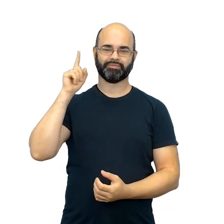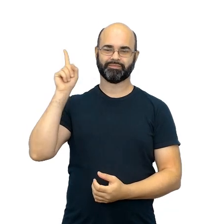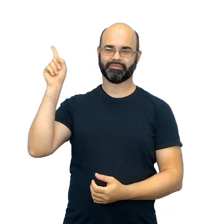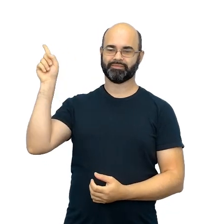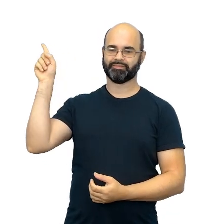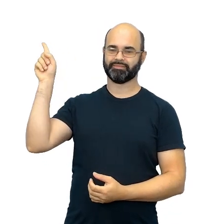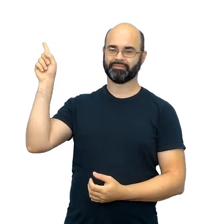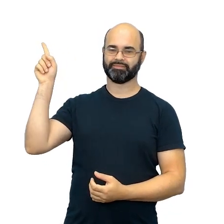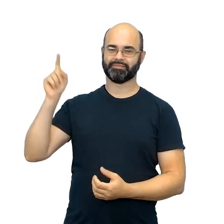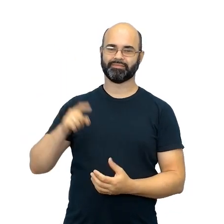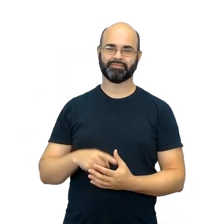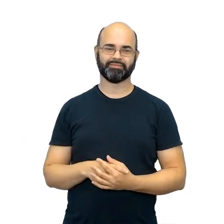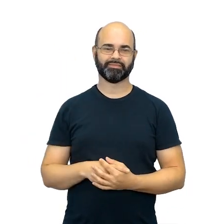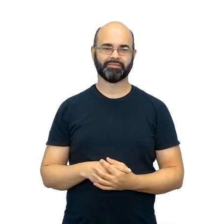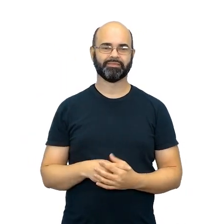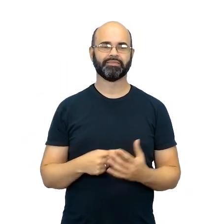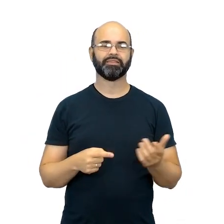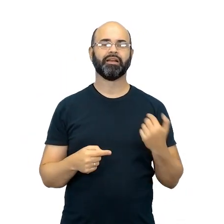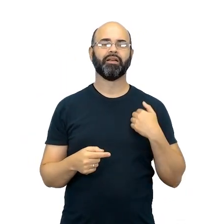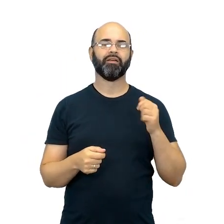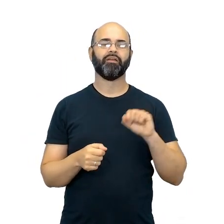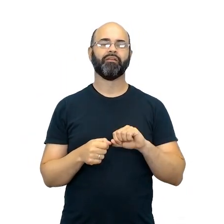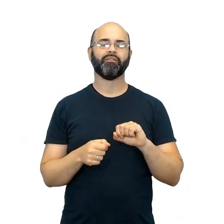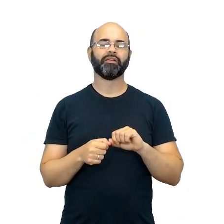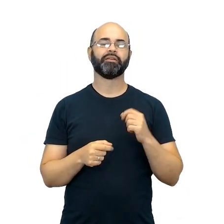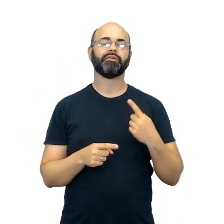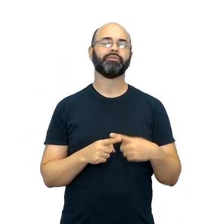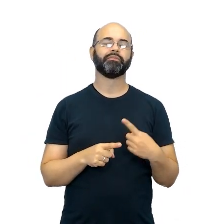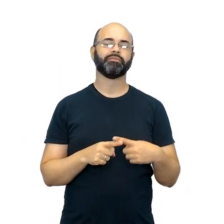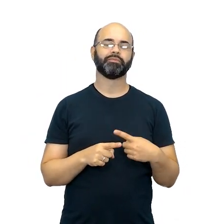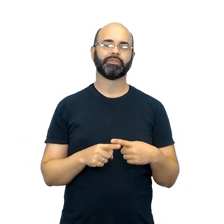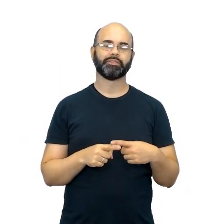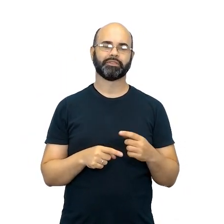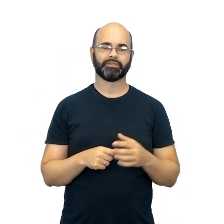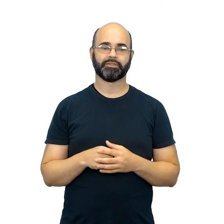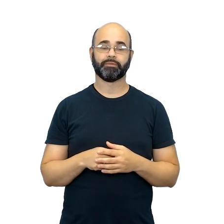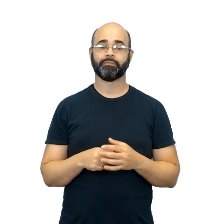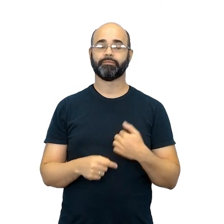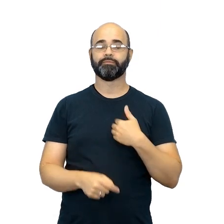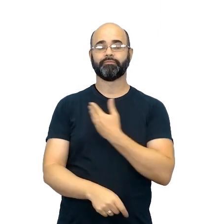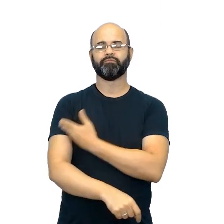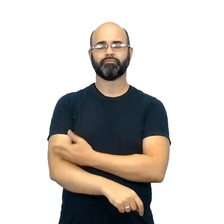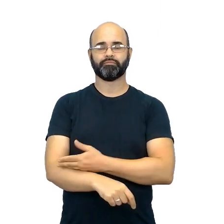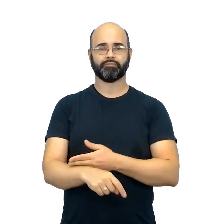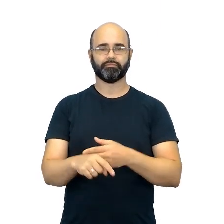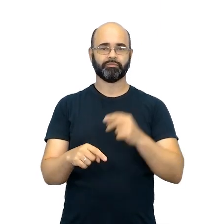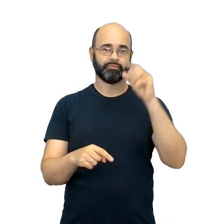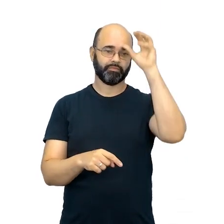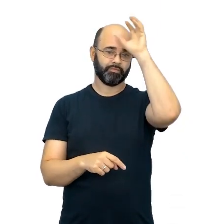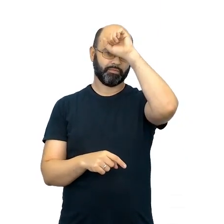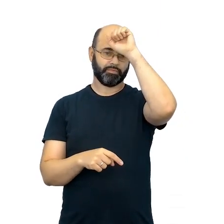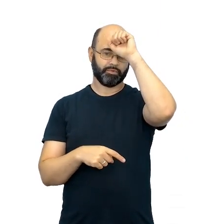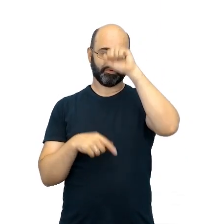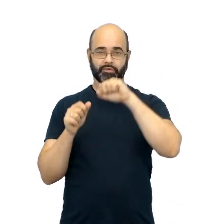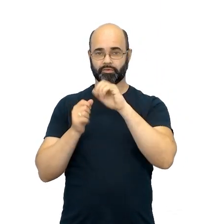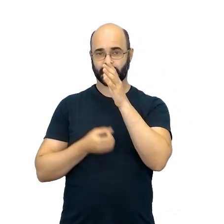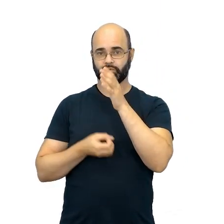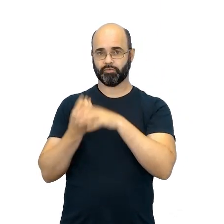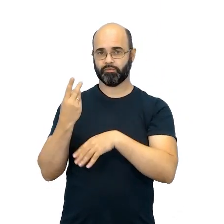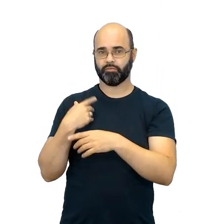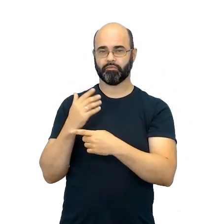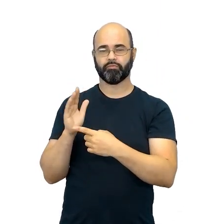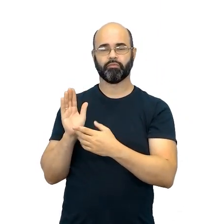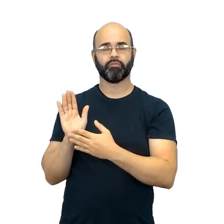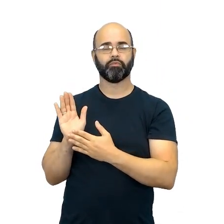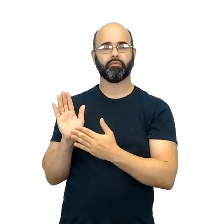eu falei, eu sempre fiz com cartaz de cartolina. Nessa pandemia, que eu estava lecionando física, né, eu propus uma ideia